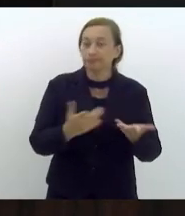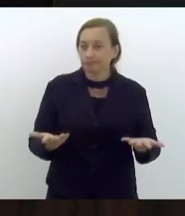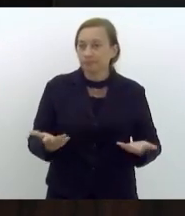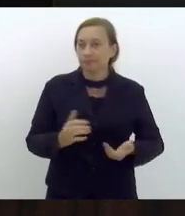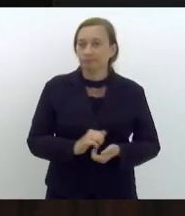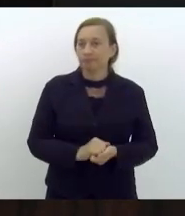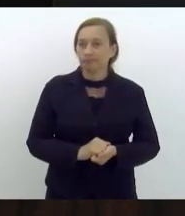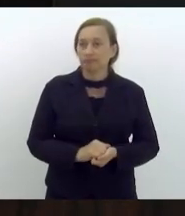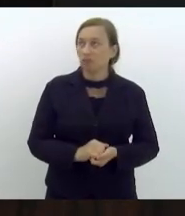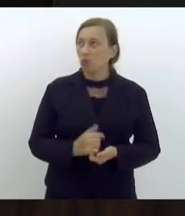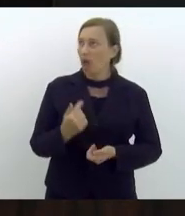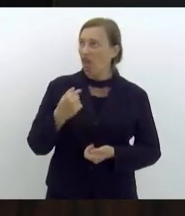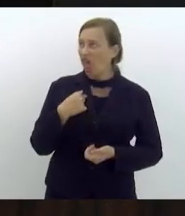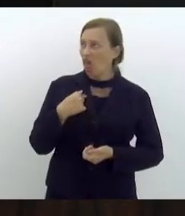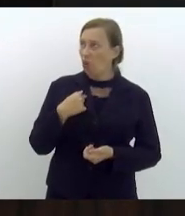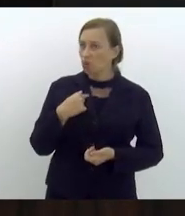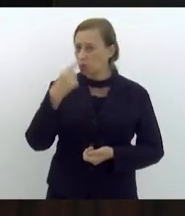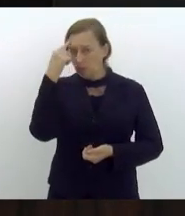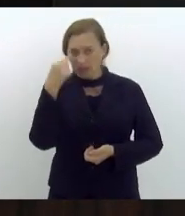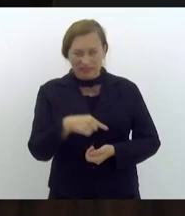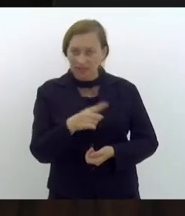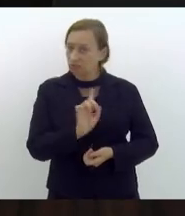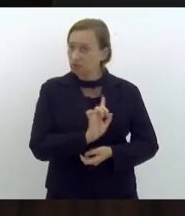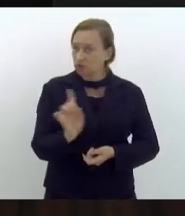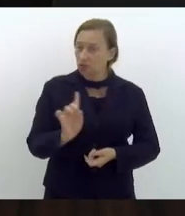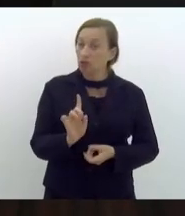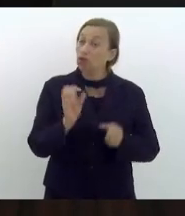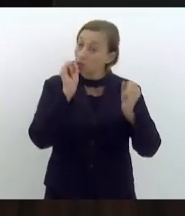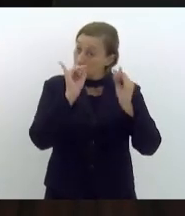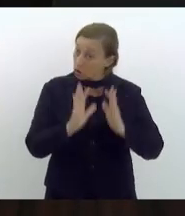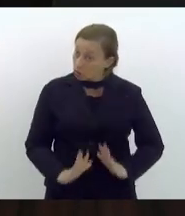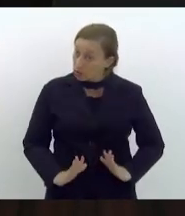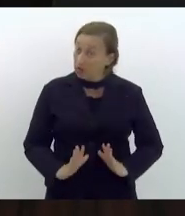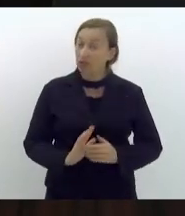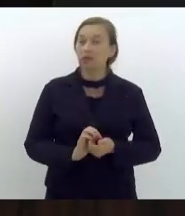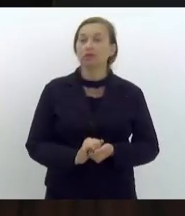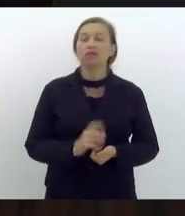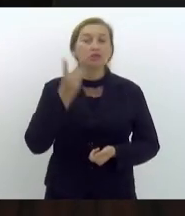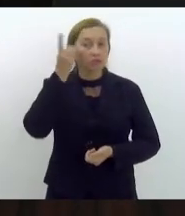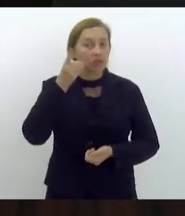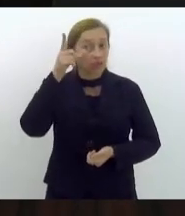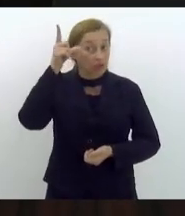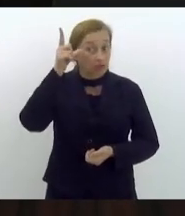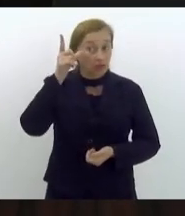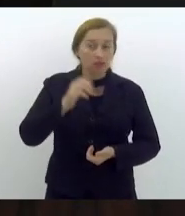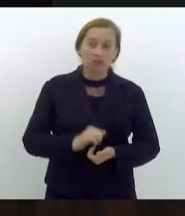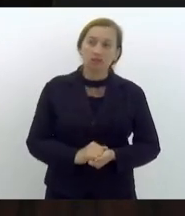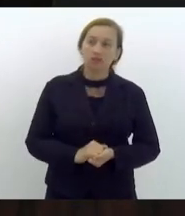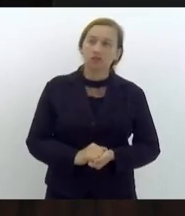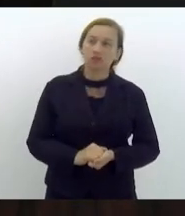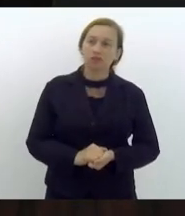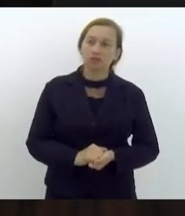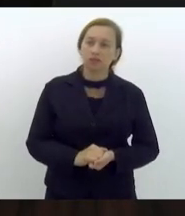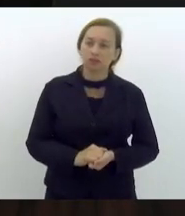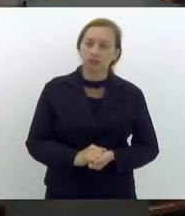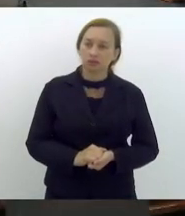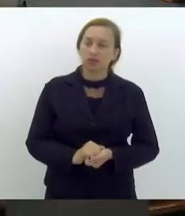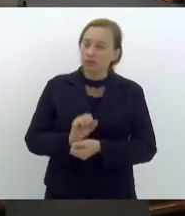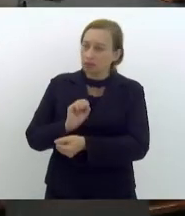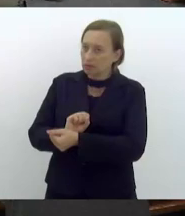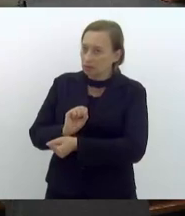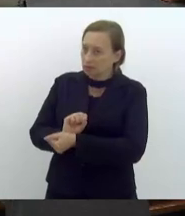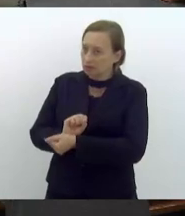presidente te ajuda o momento interina deve ser antes talvez eu possa contribuir com alguma dúvida